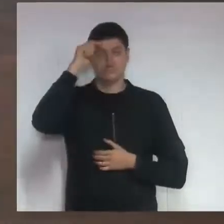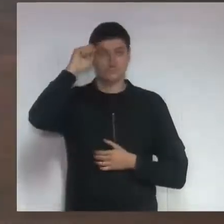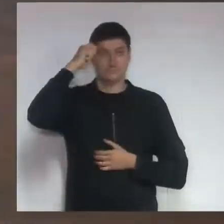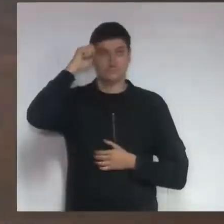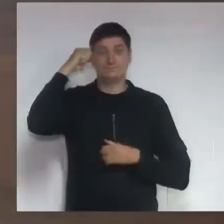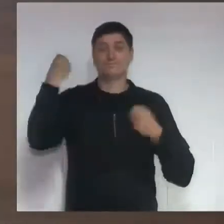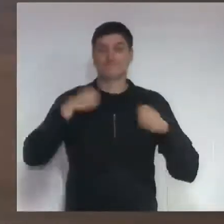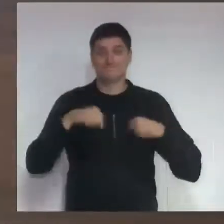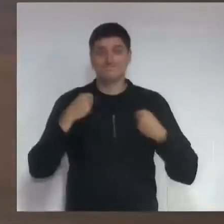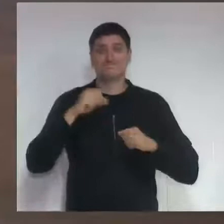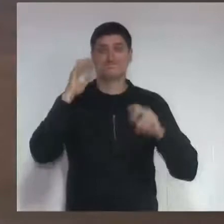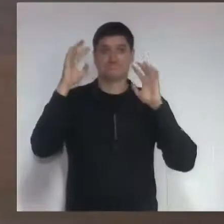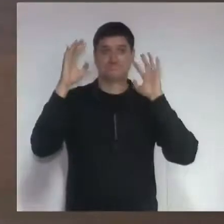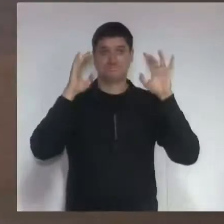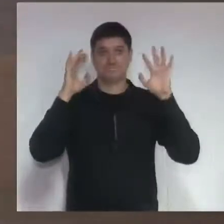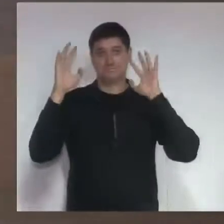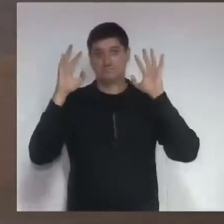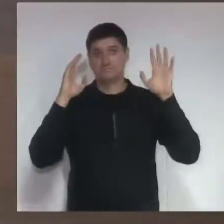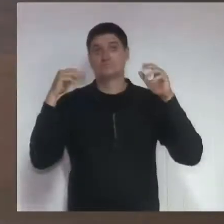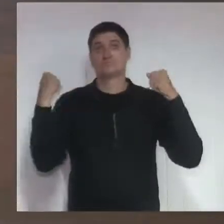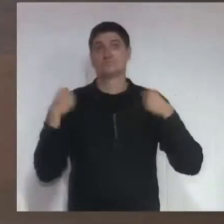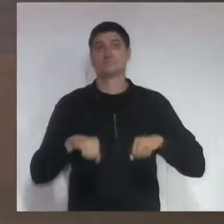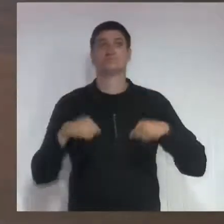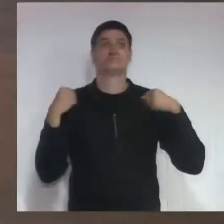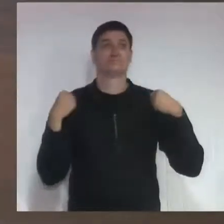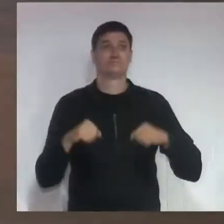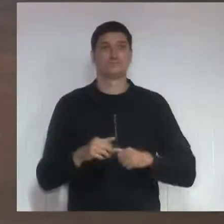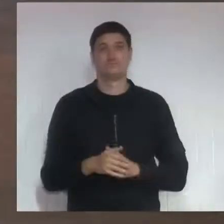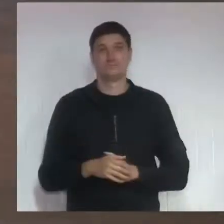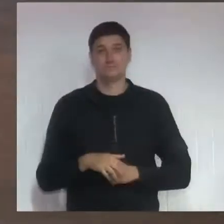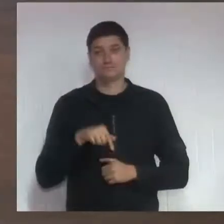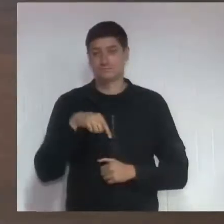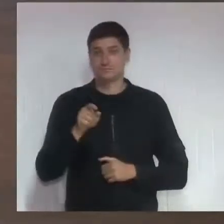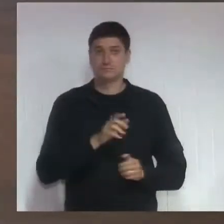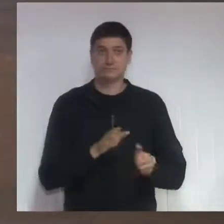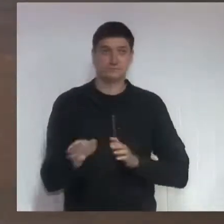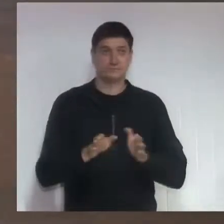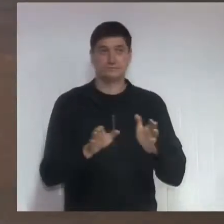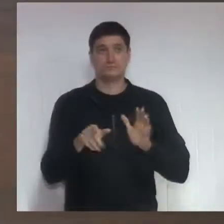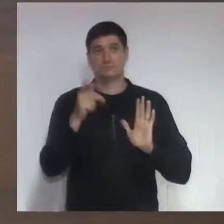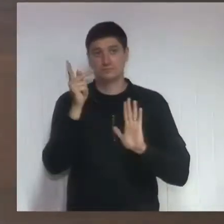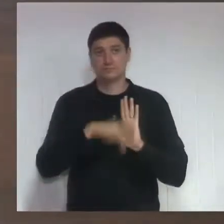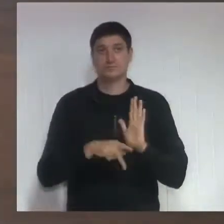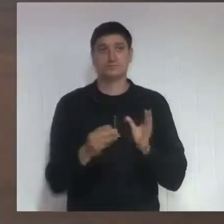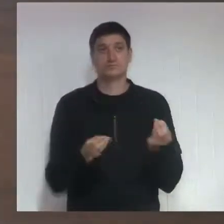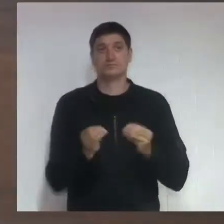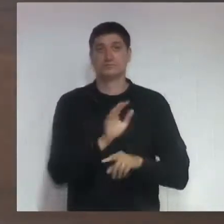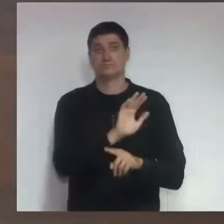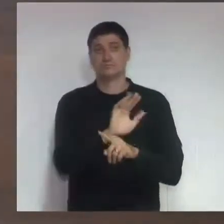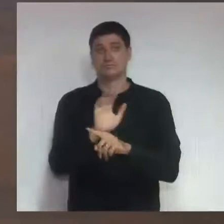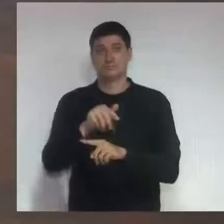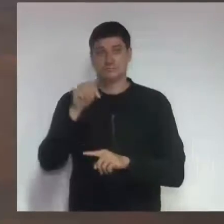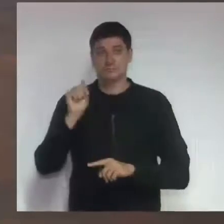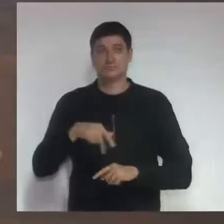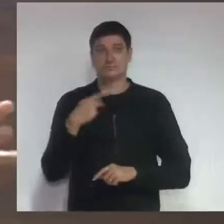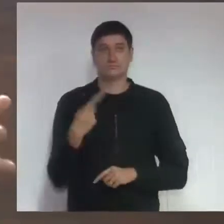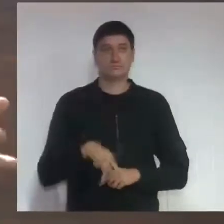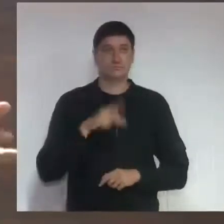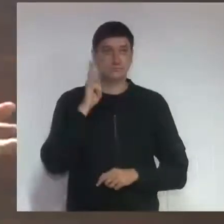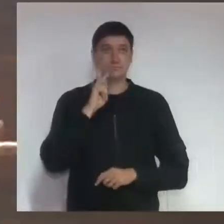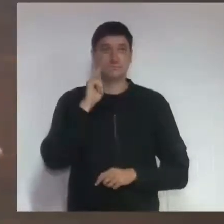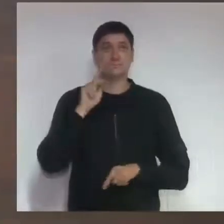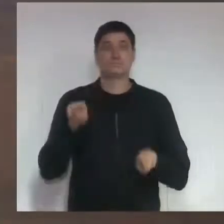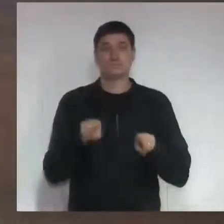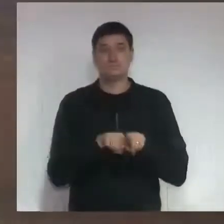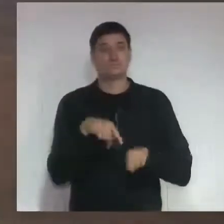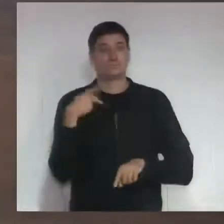na diversidade. Não é? Tenho procurado buscar algum tipo de projeto para ajudar a municipalidade, ajudar o Poder